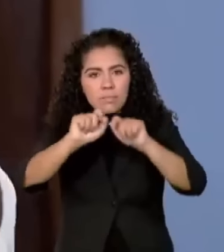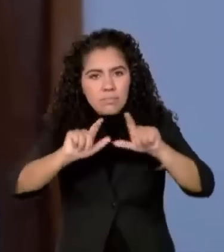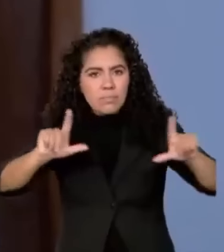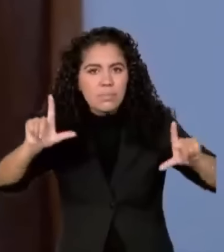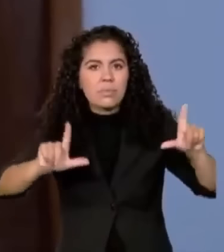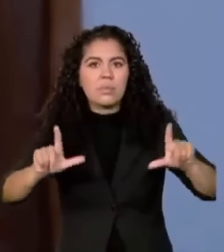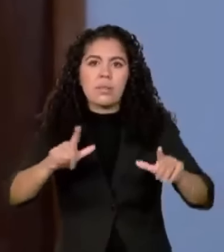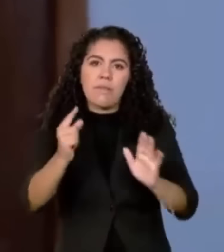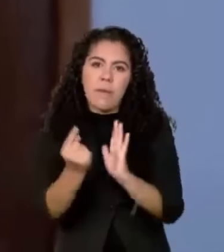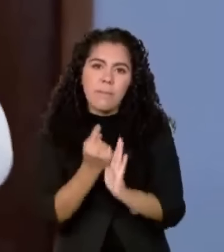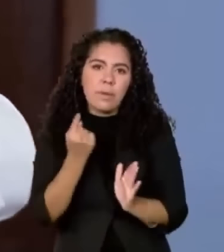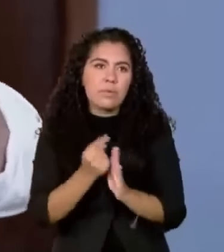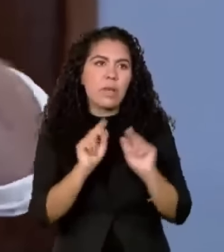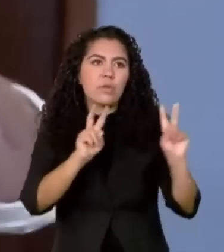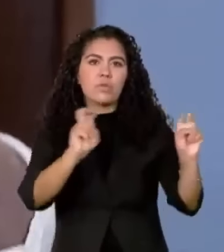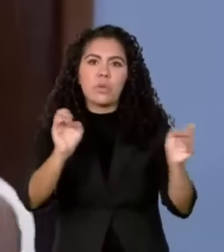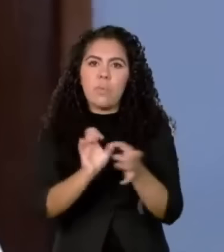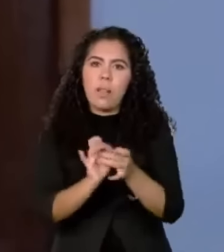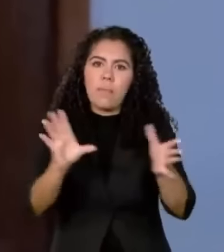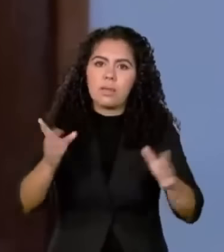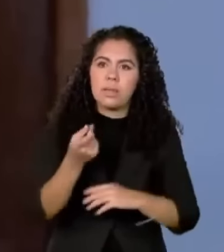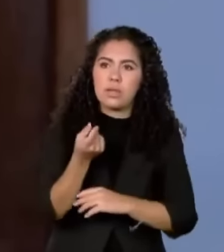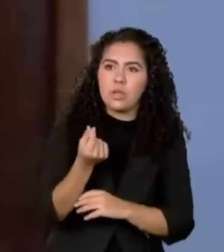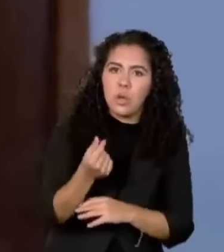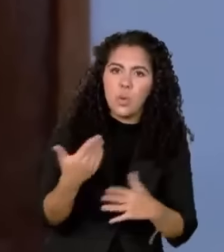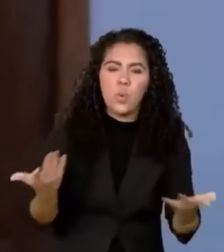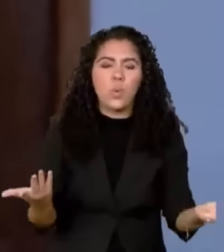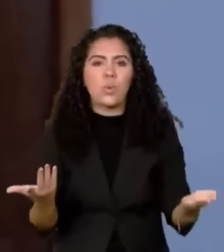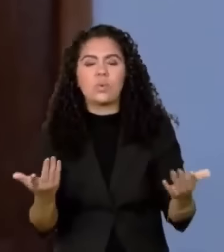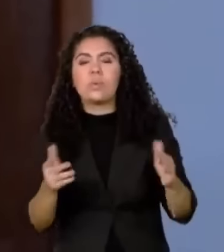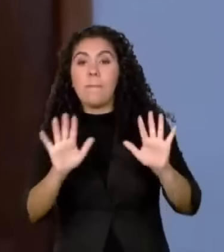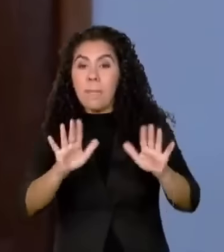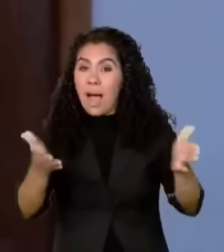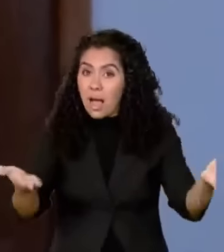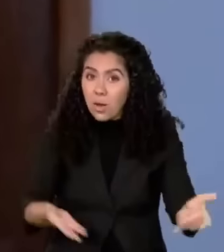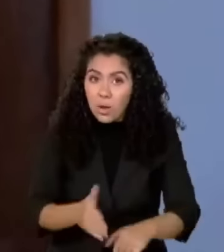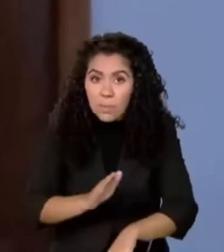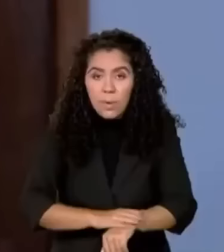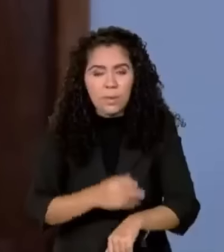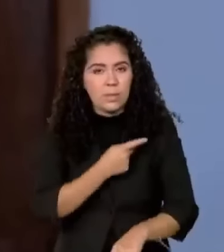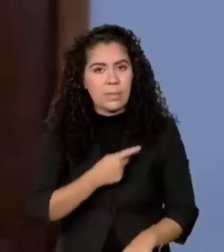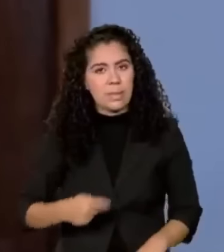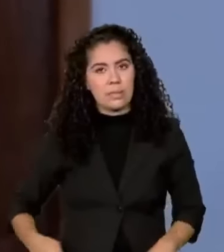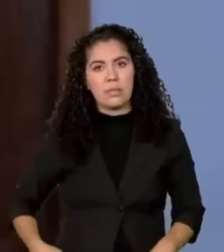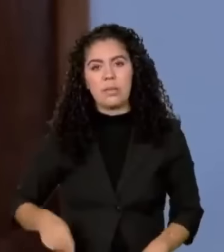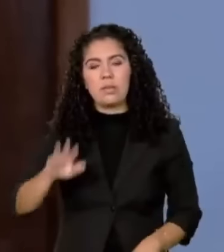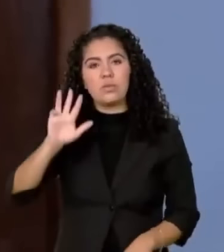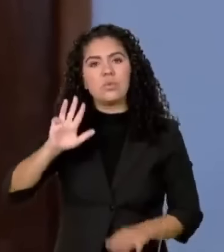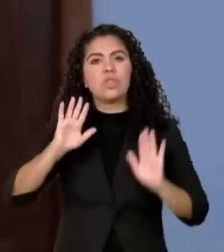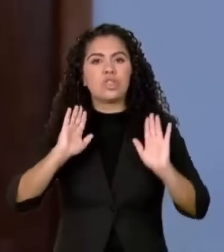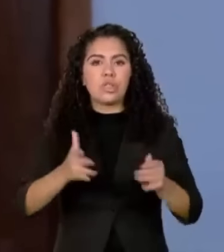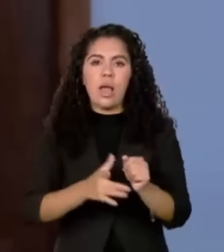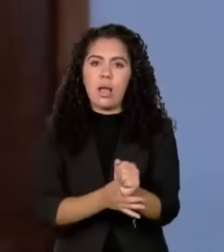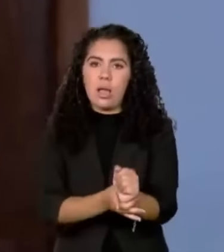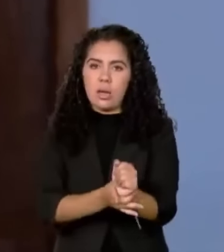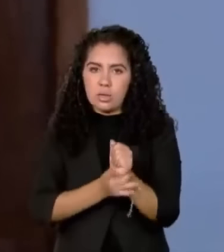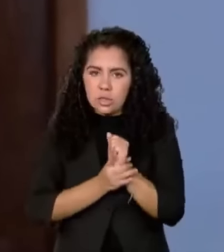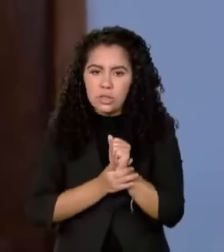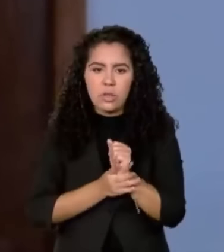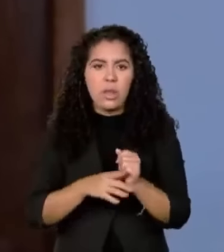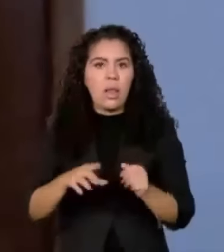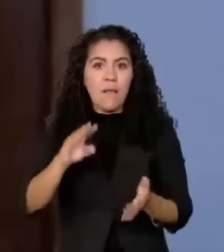liberação de recurso e ação disso ou daquilo, mas nesse momento o presidente já garantiu, e eu tenho absoluta confiança nisso, como foi dos outros episódios, não